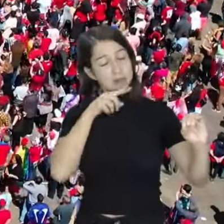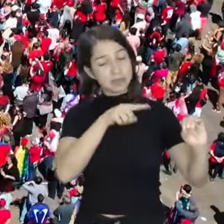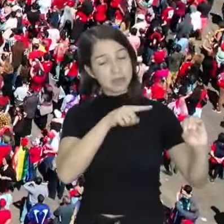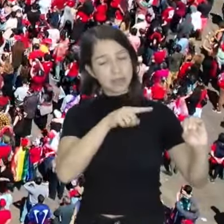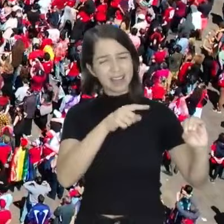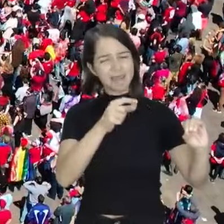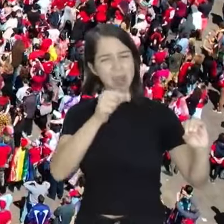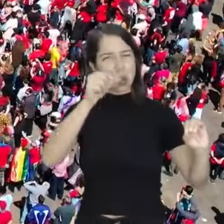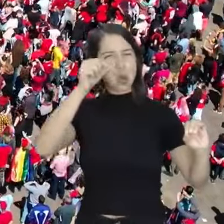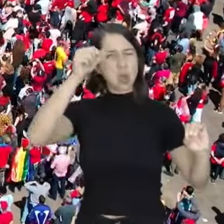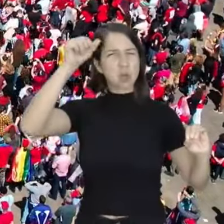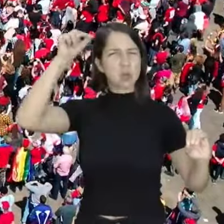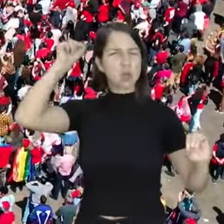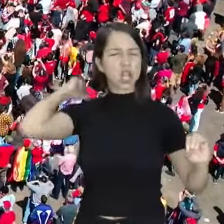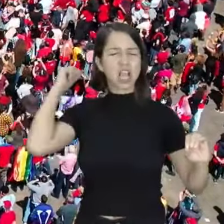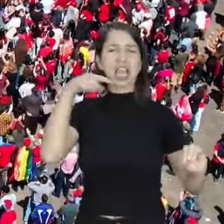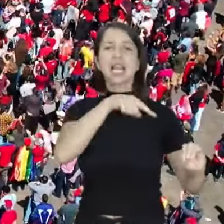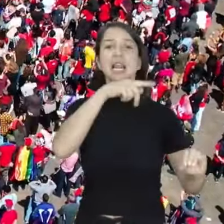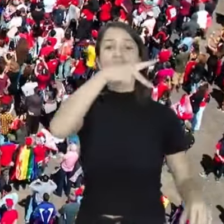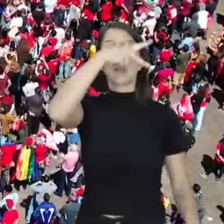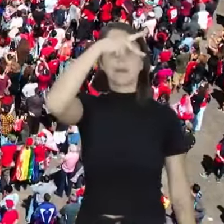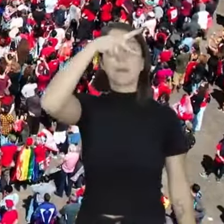já mancava.